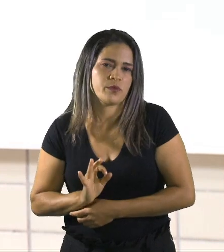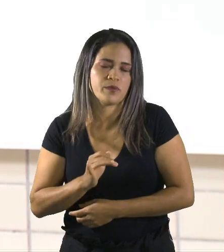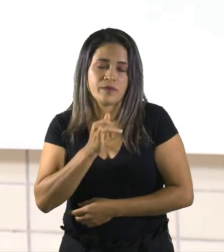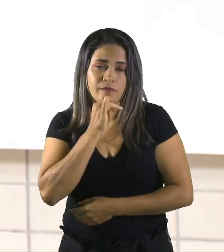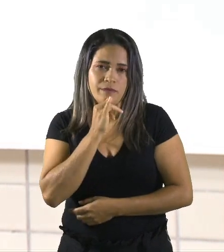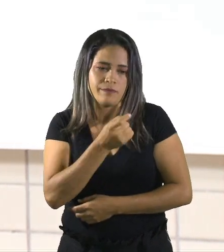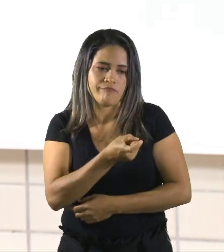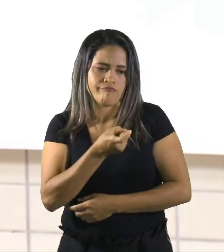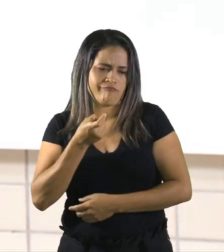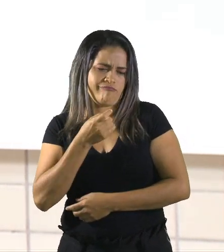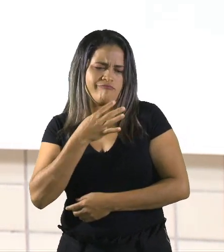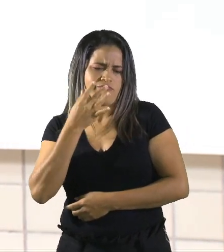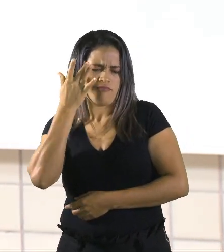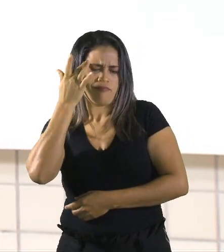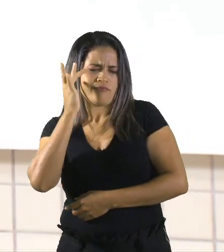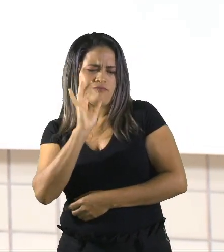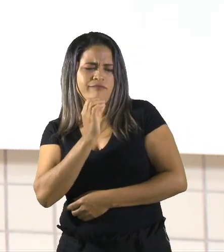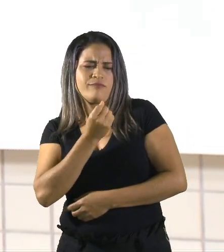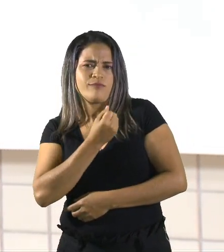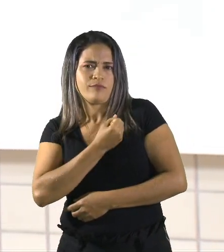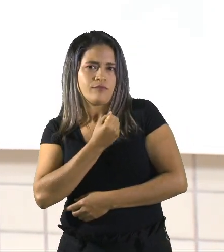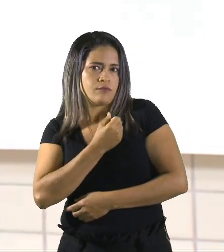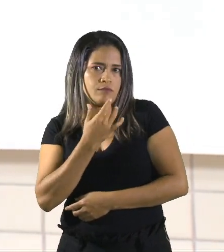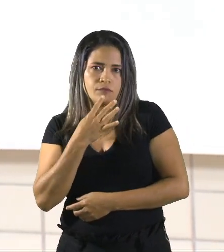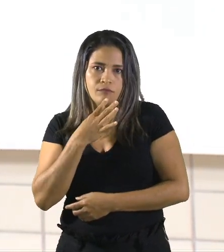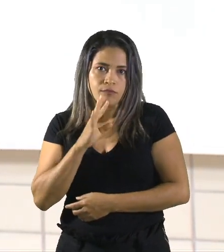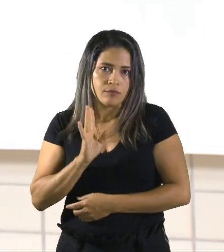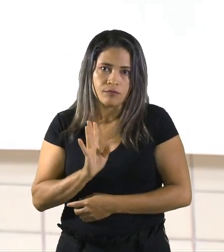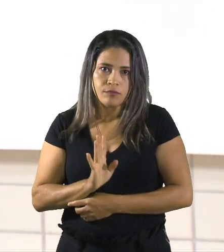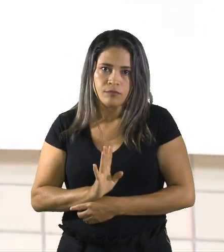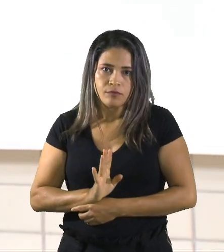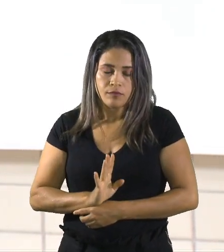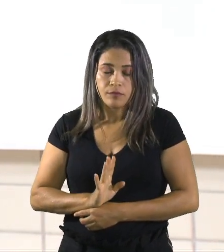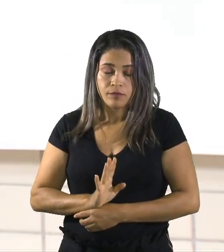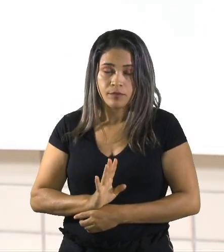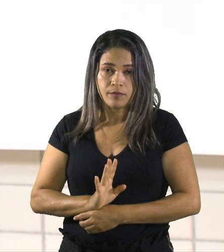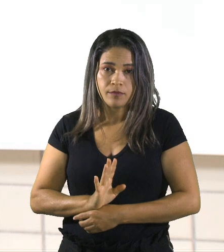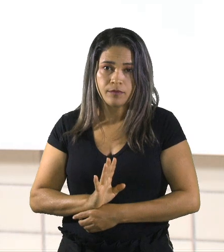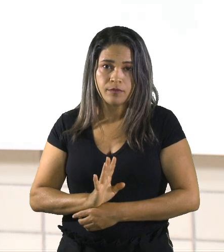eu não conheço, não sei qual é o valor atribuído para